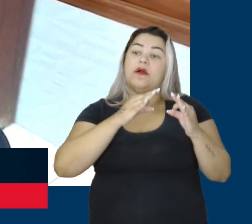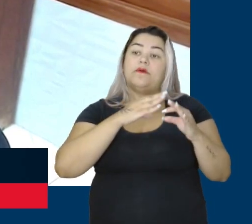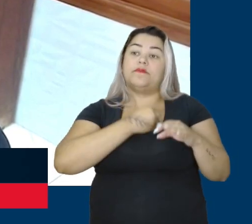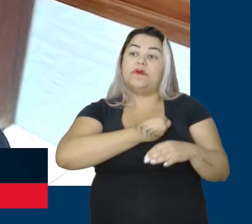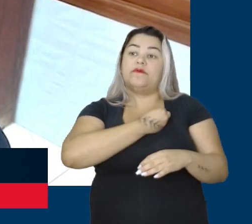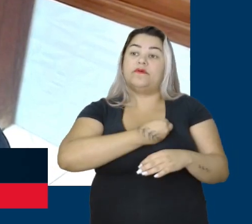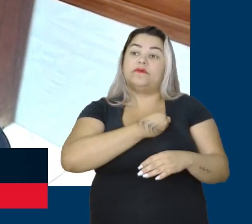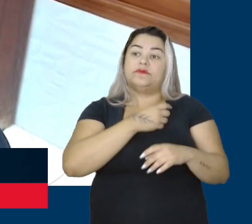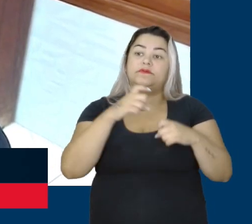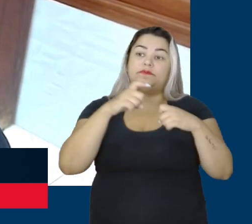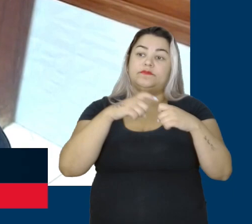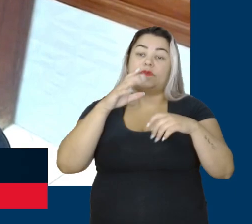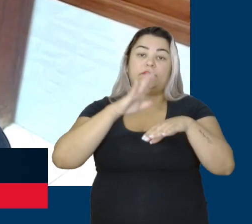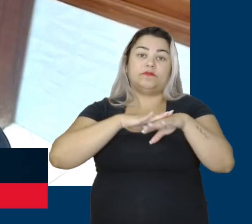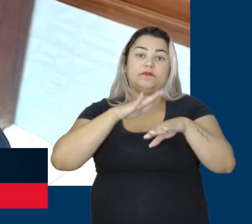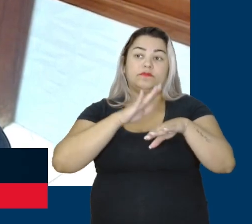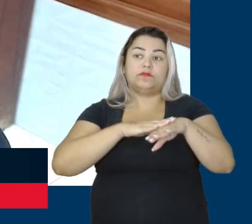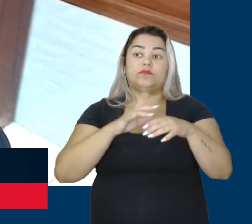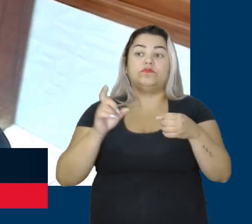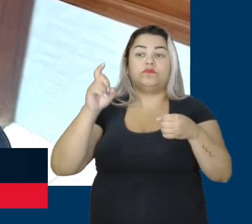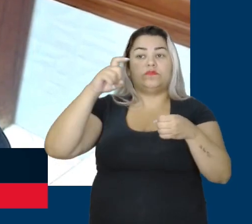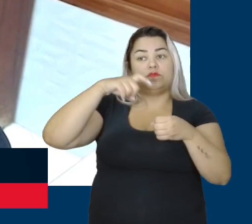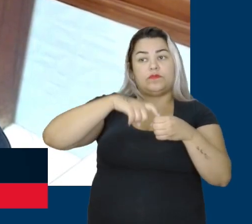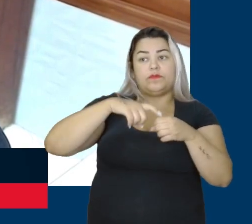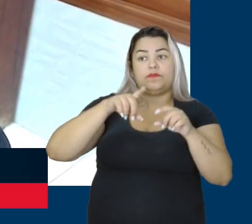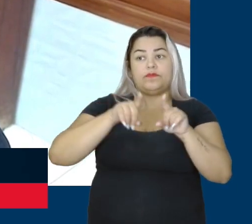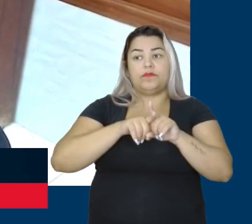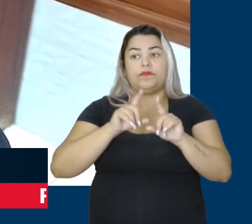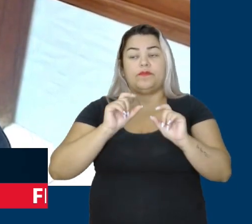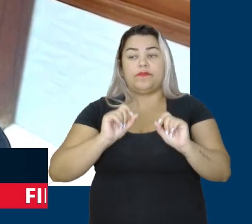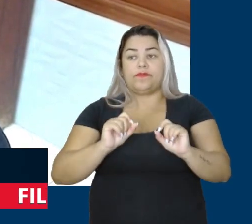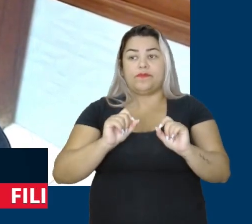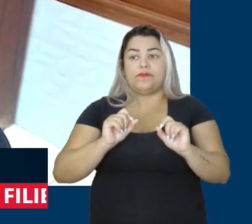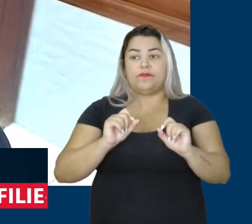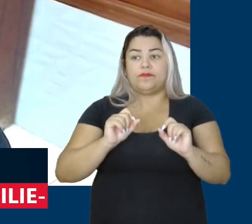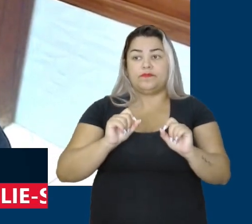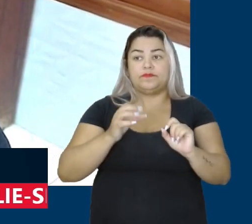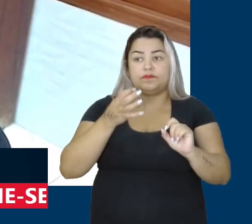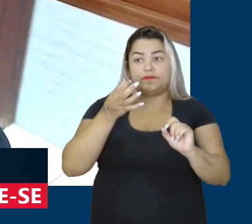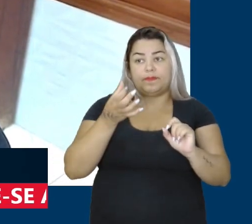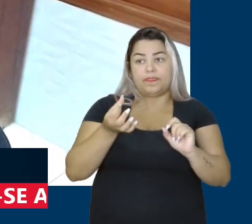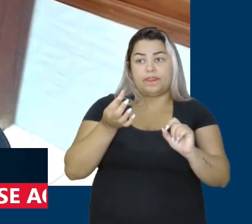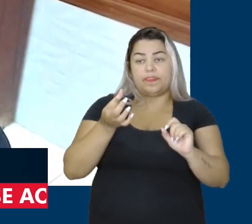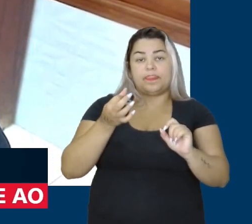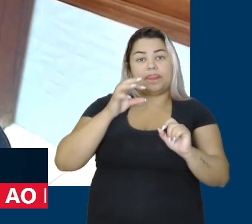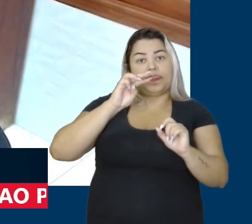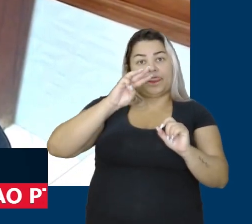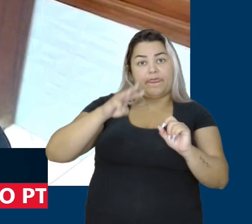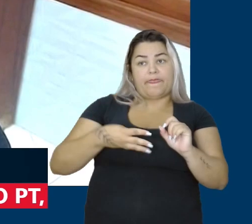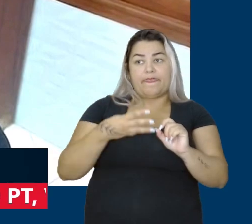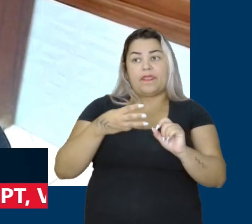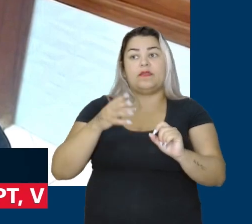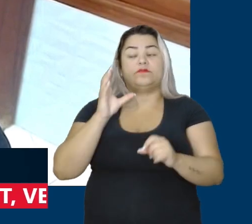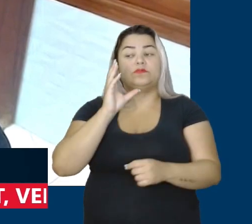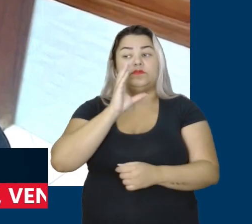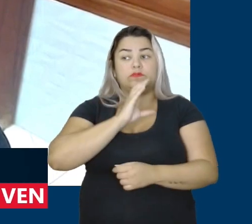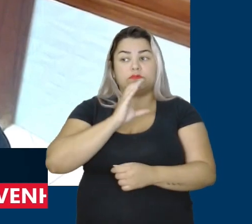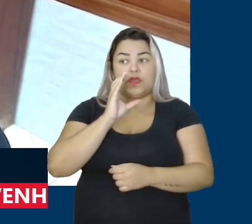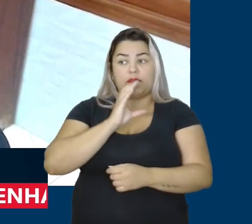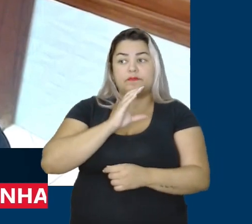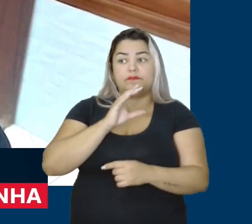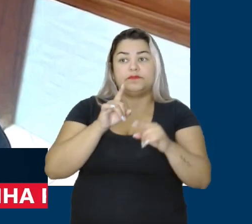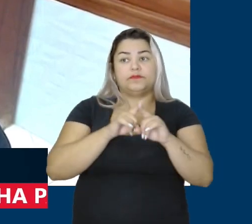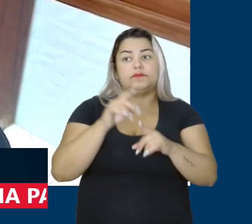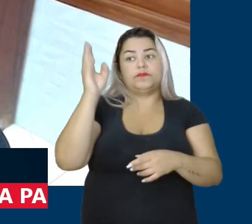médicos, olha que alegria saber que estão voltando mais médicos, são em torno de 6 mil novos médicos de imediato.